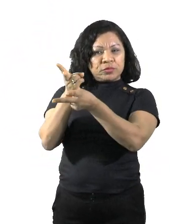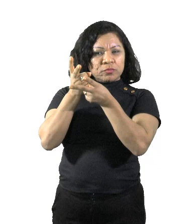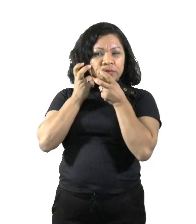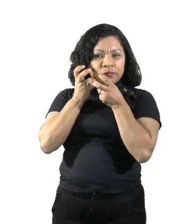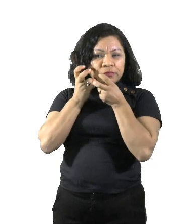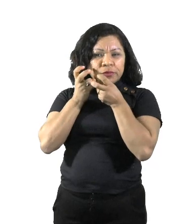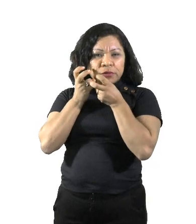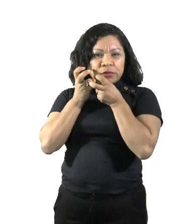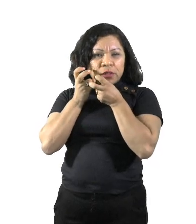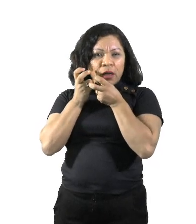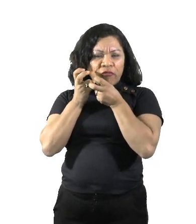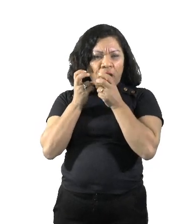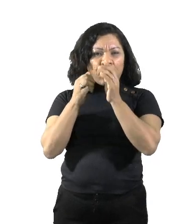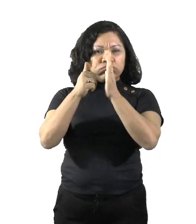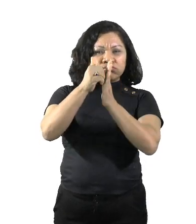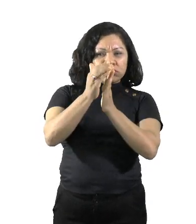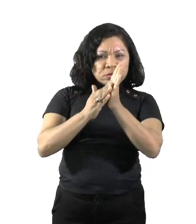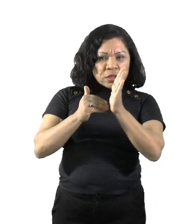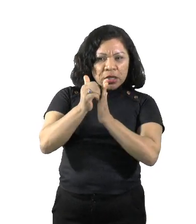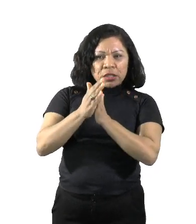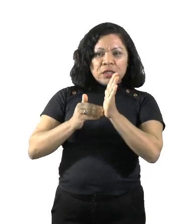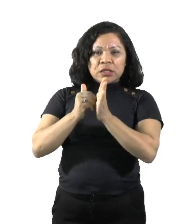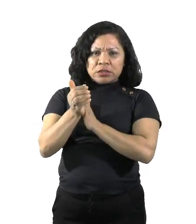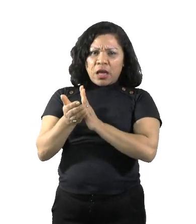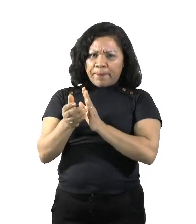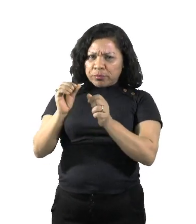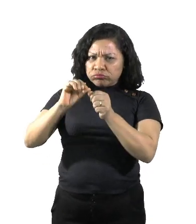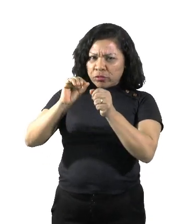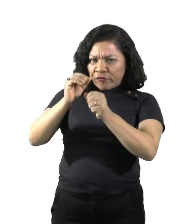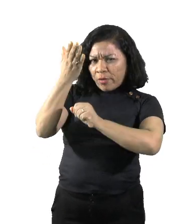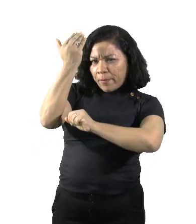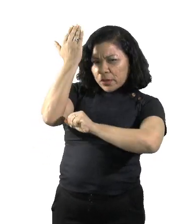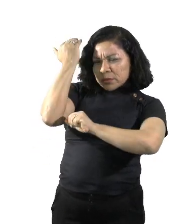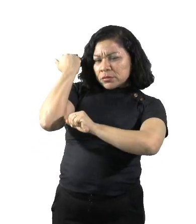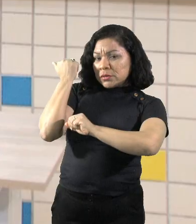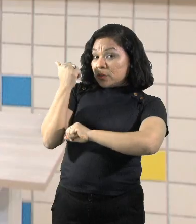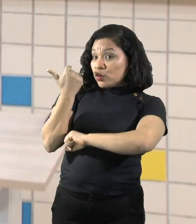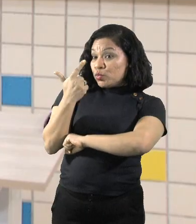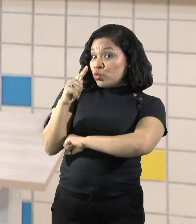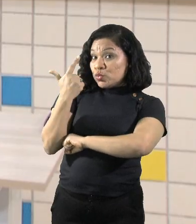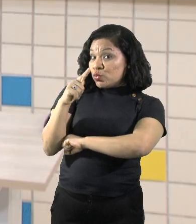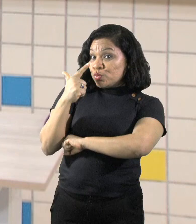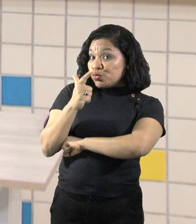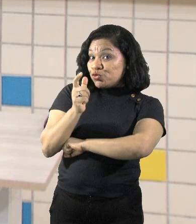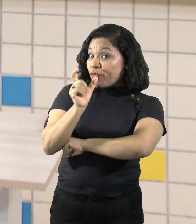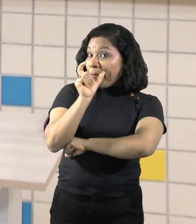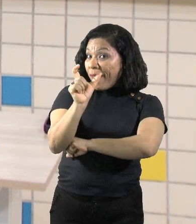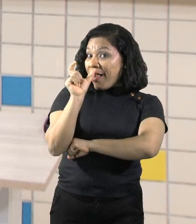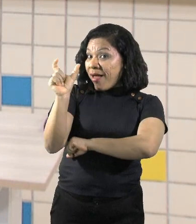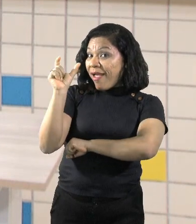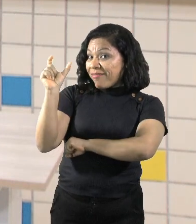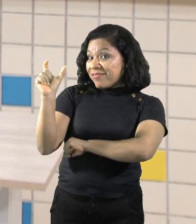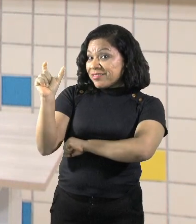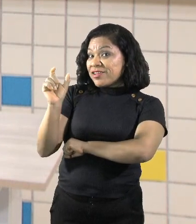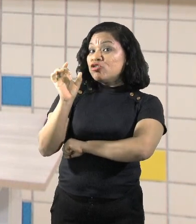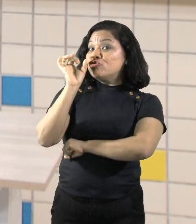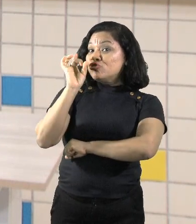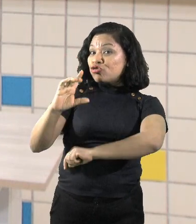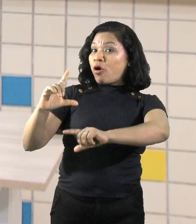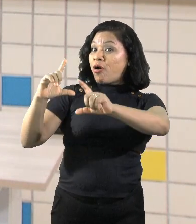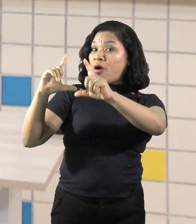as pinturas feitas pelos ancestrais, elas não tinham palavras? Eram só